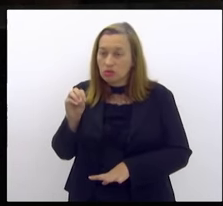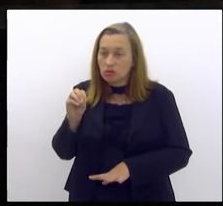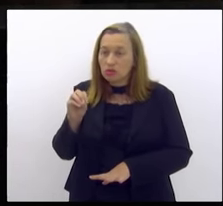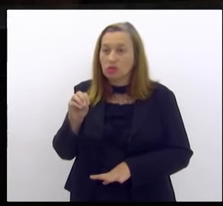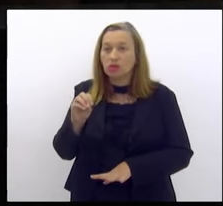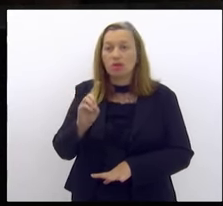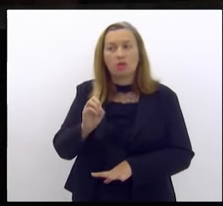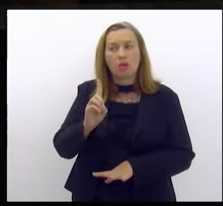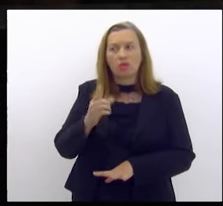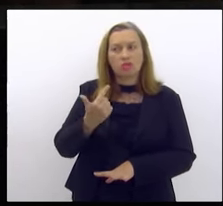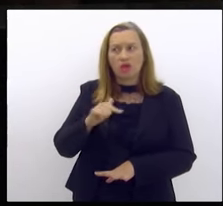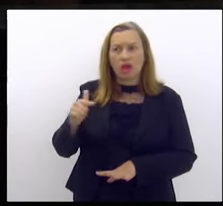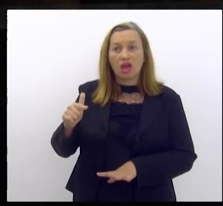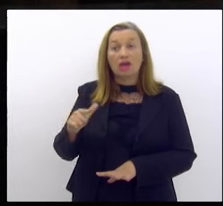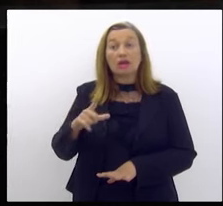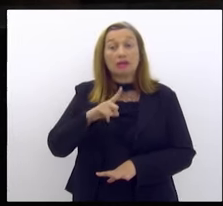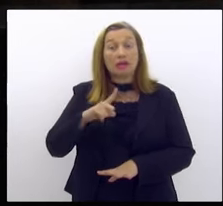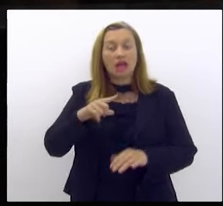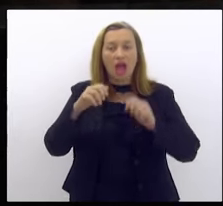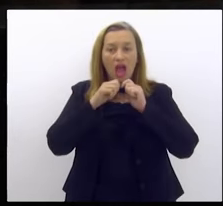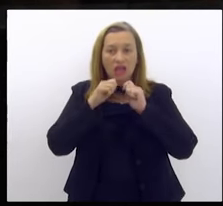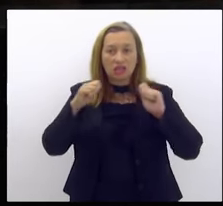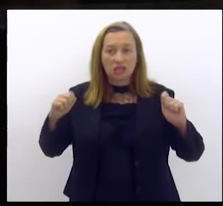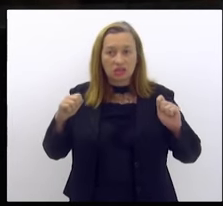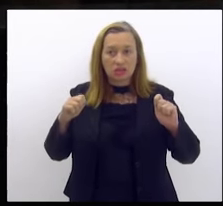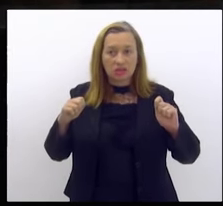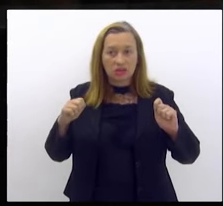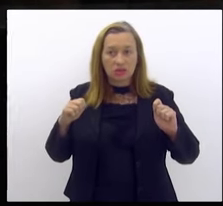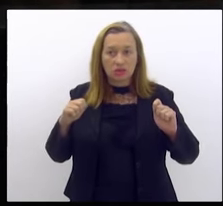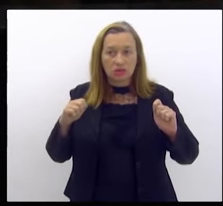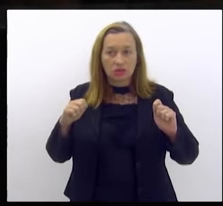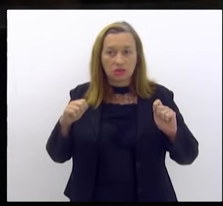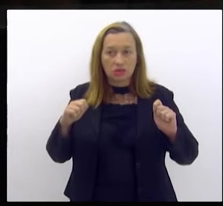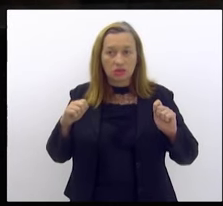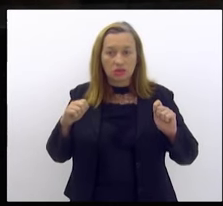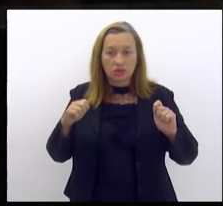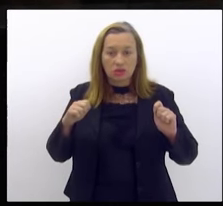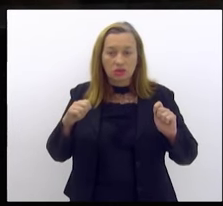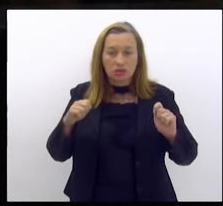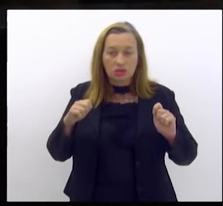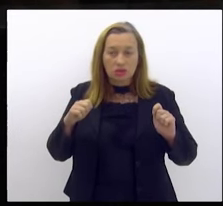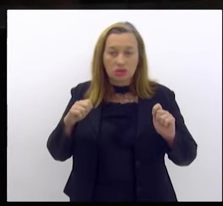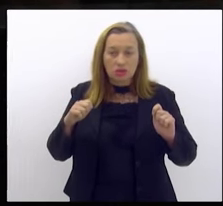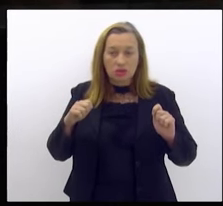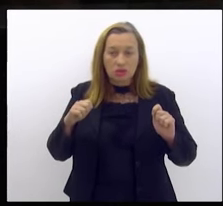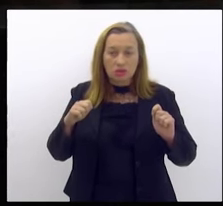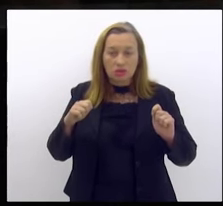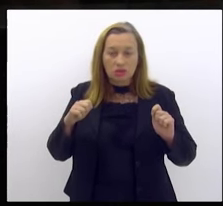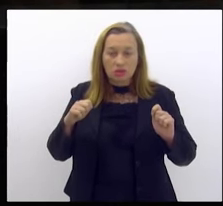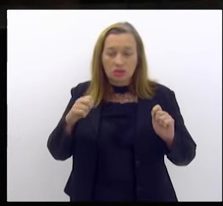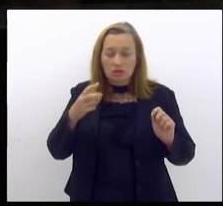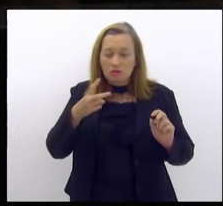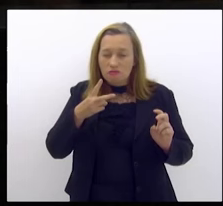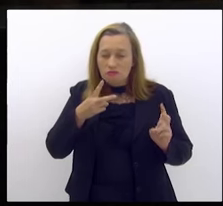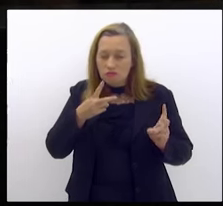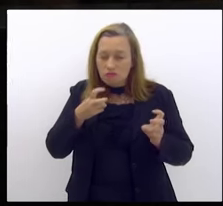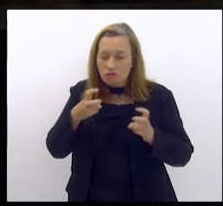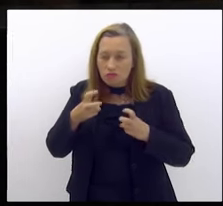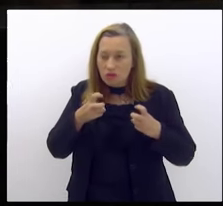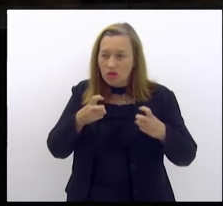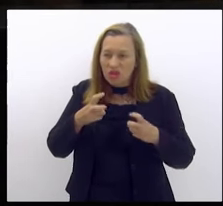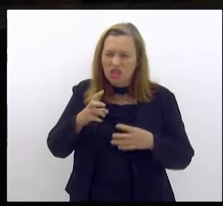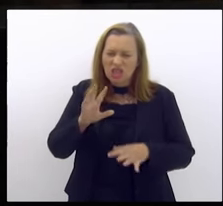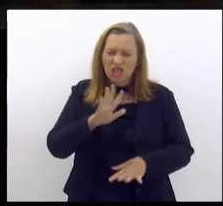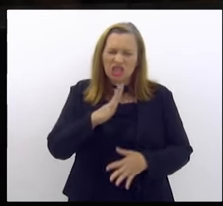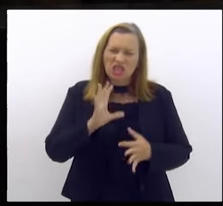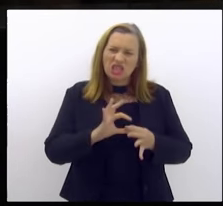São assessores que funcionam como obsessores, mas não é o diabo. Deixa o diabo em paz, ele deve estar dormindo lá no